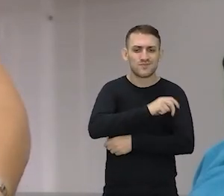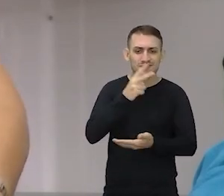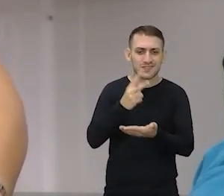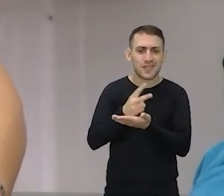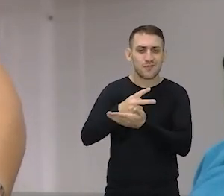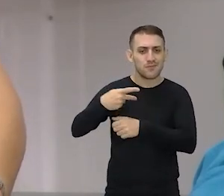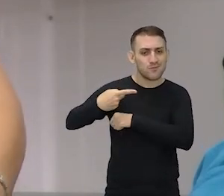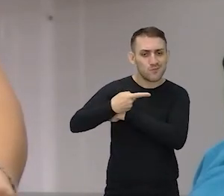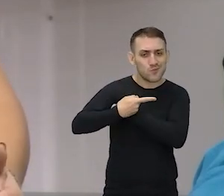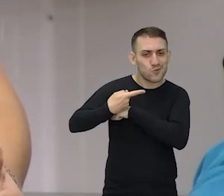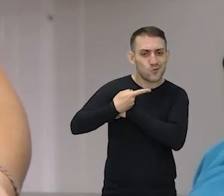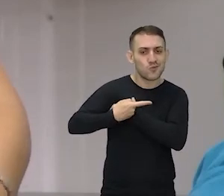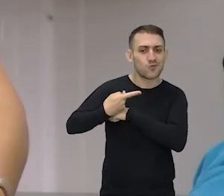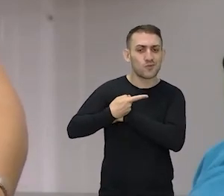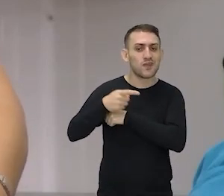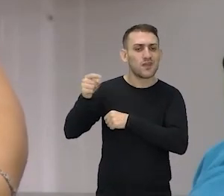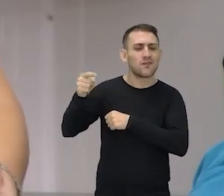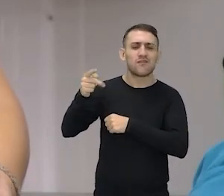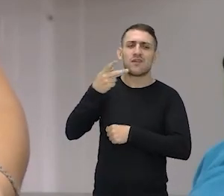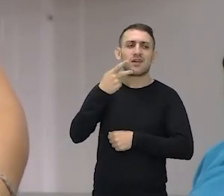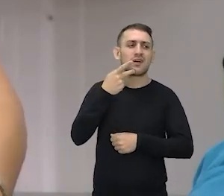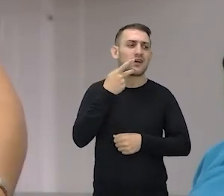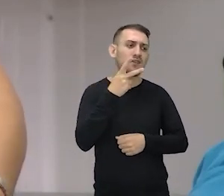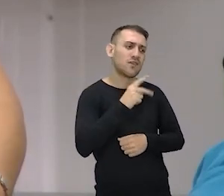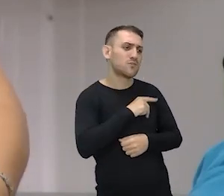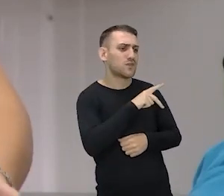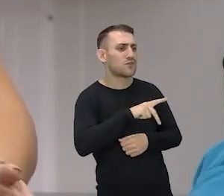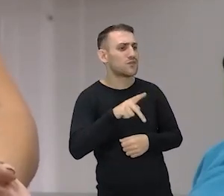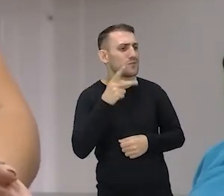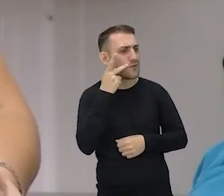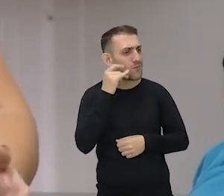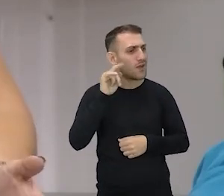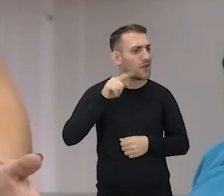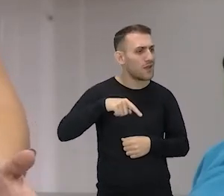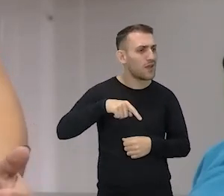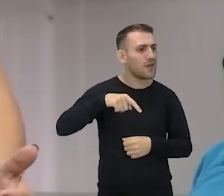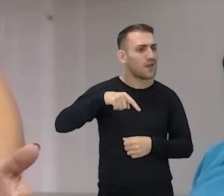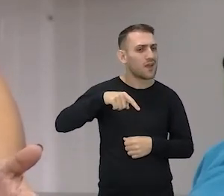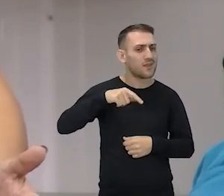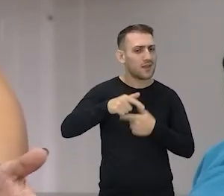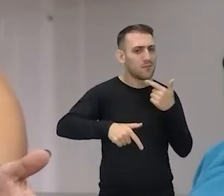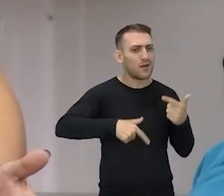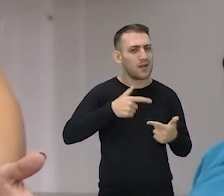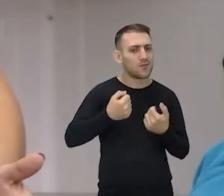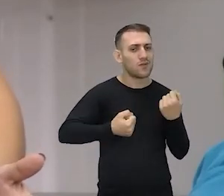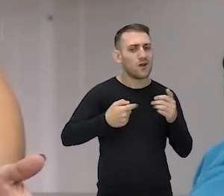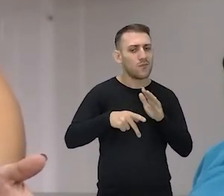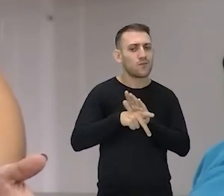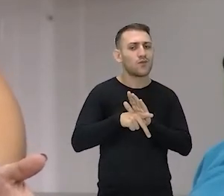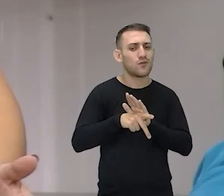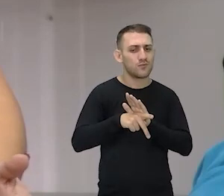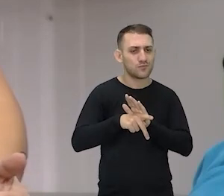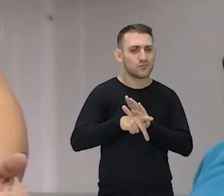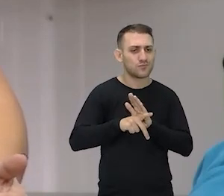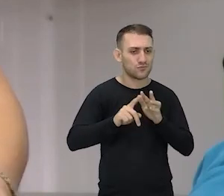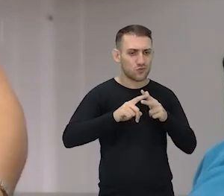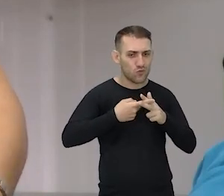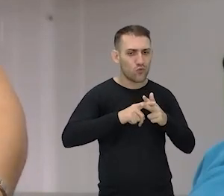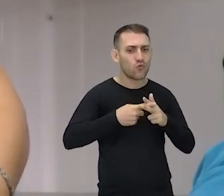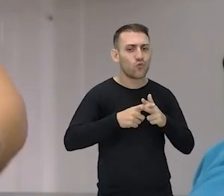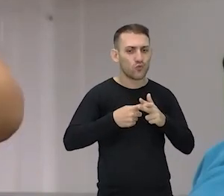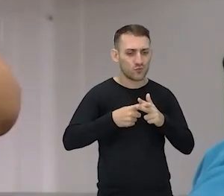né? Que o aluno fala para mim, fala, professora, meu pai é mecânico, ele tem uma oficina, eu também quero ter a minha. E